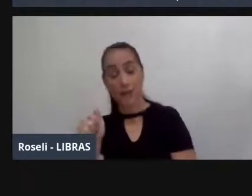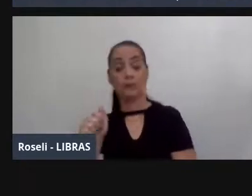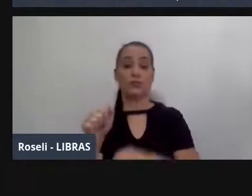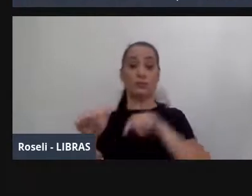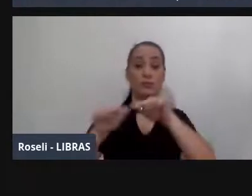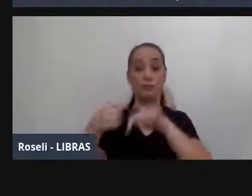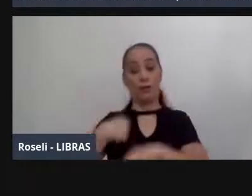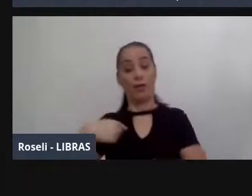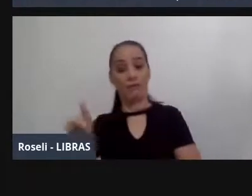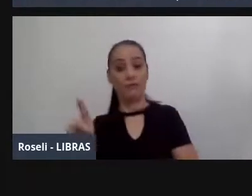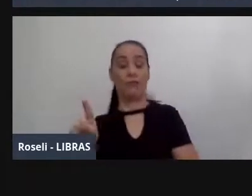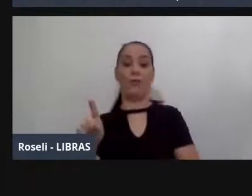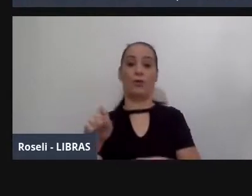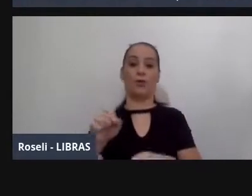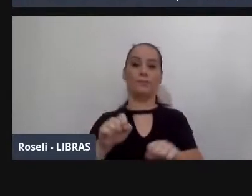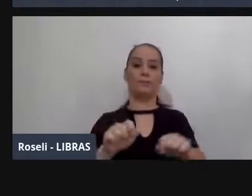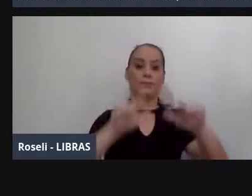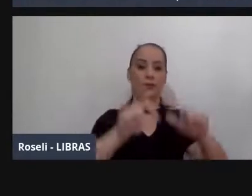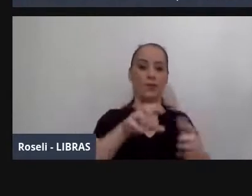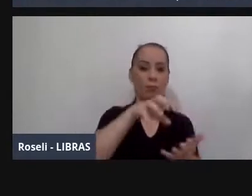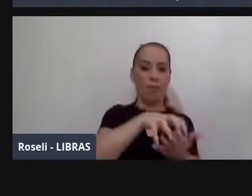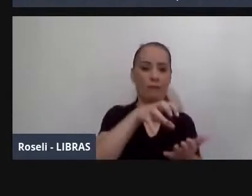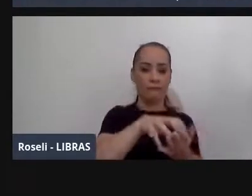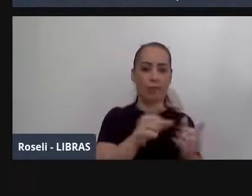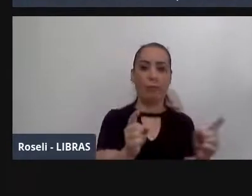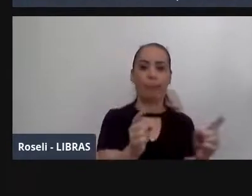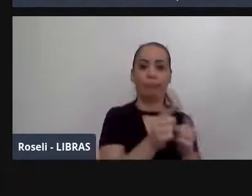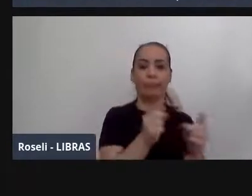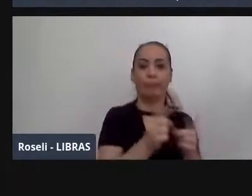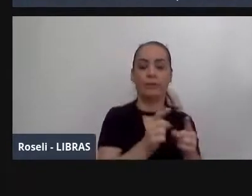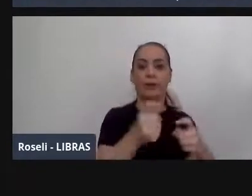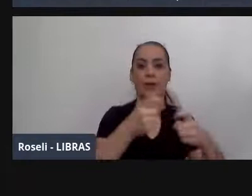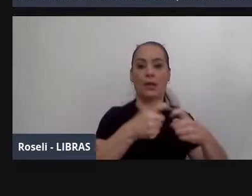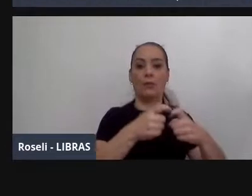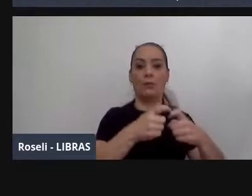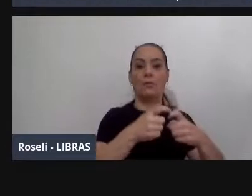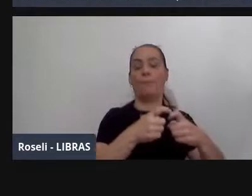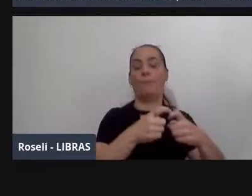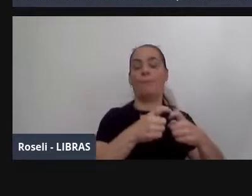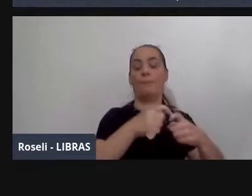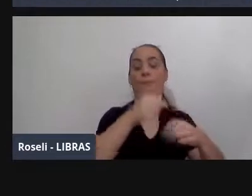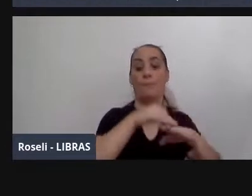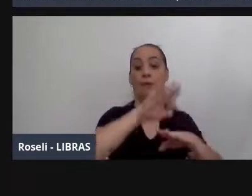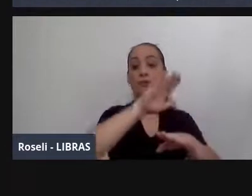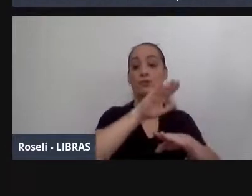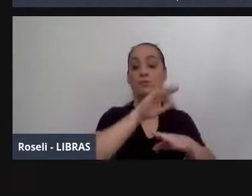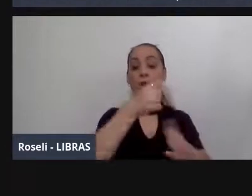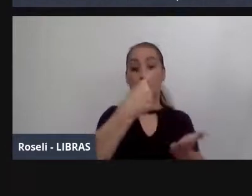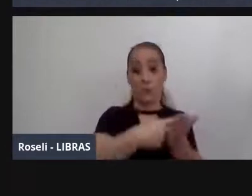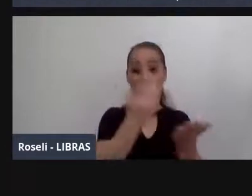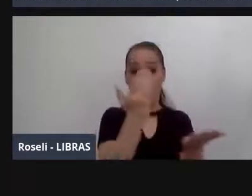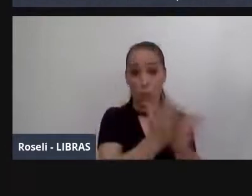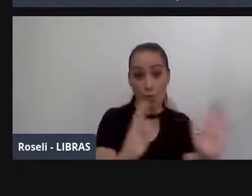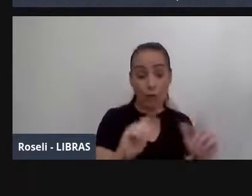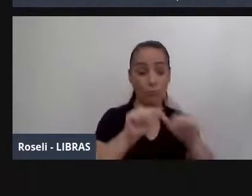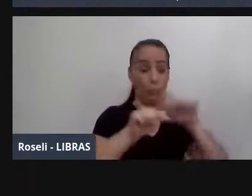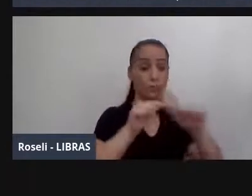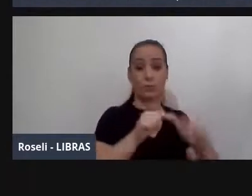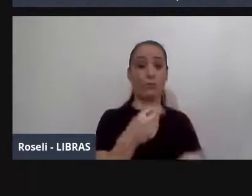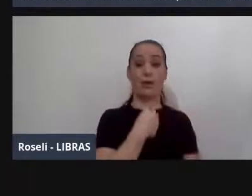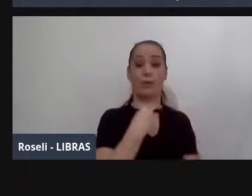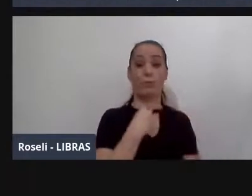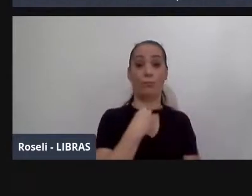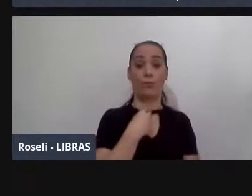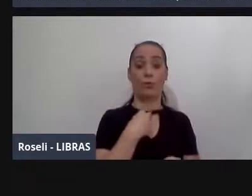tinham 2 médicos cubanos do Mais Médicos. Com o fim do acordo, eles não puderam mais trabalhar. Um deles, inclusive, teve que sair do vilarejo. Por